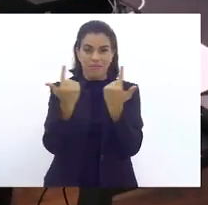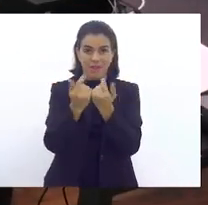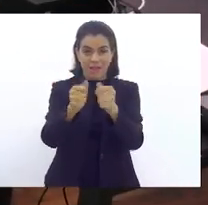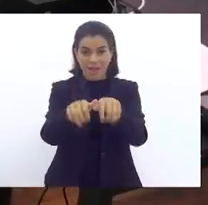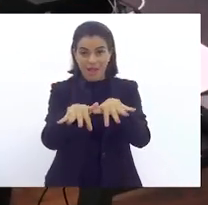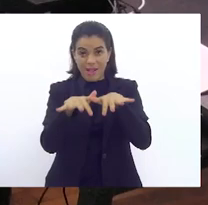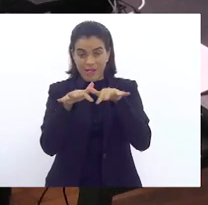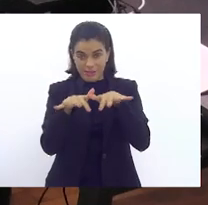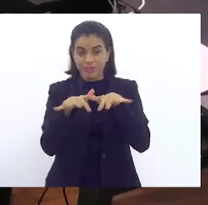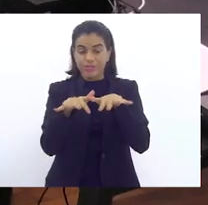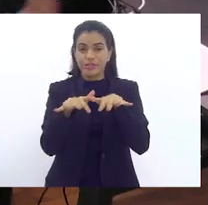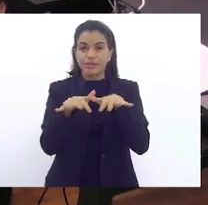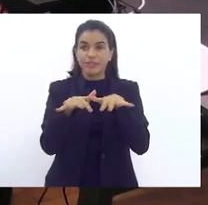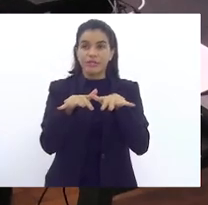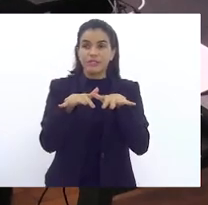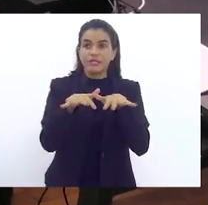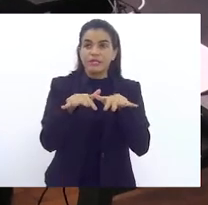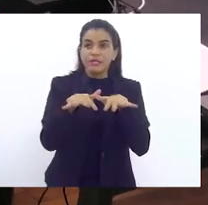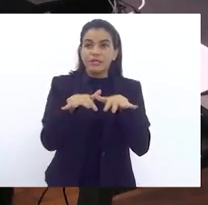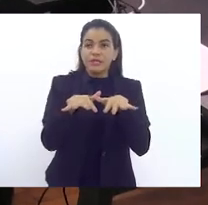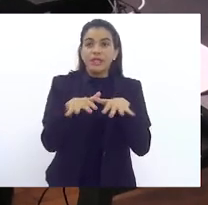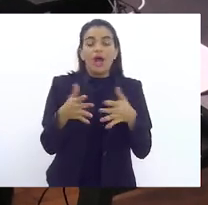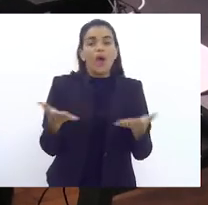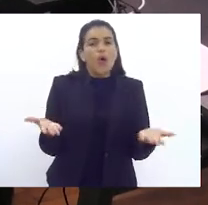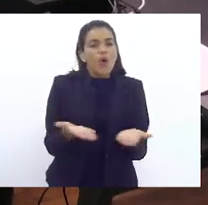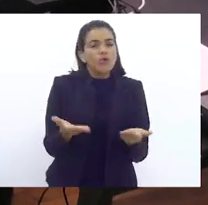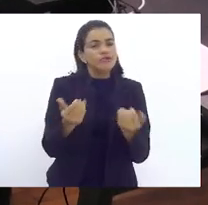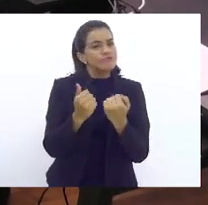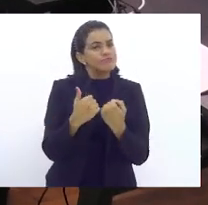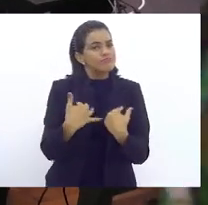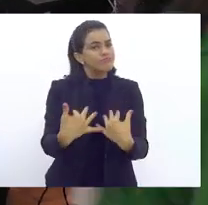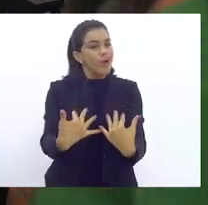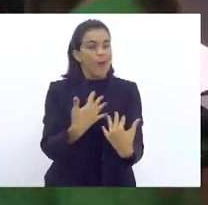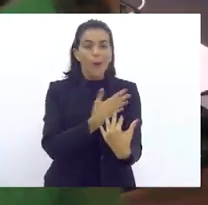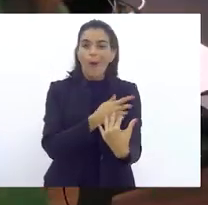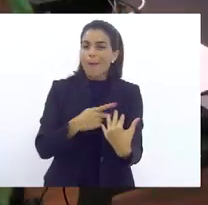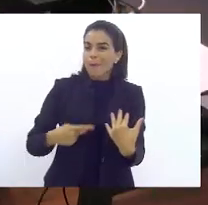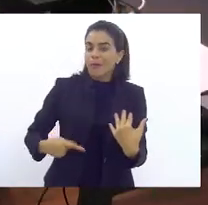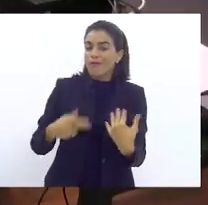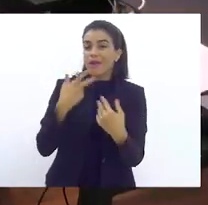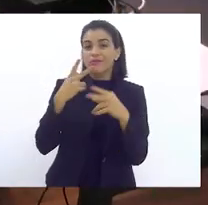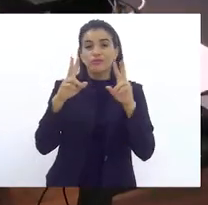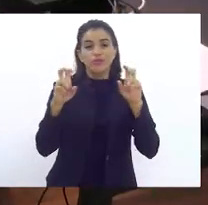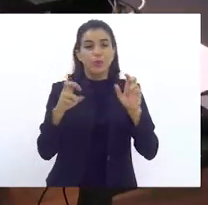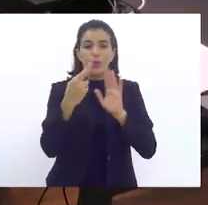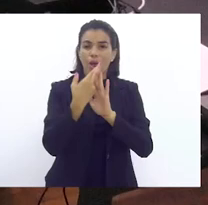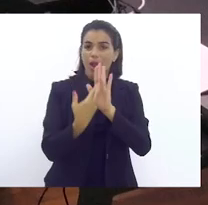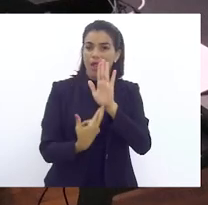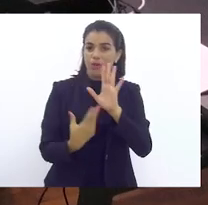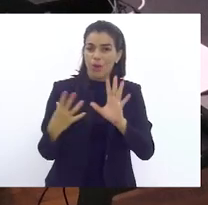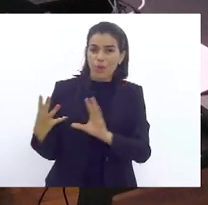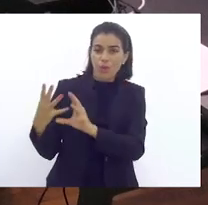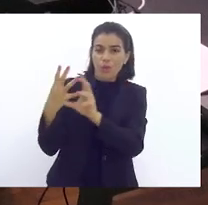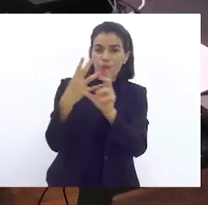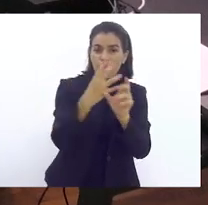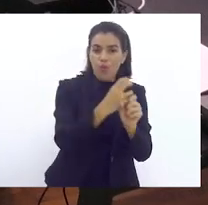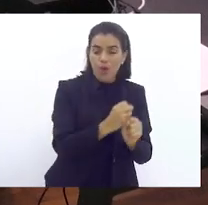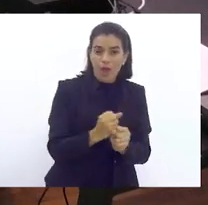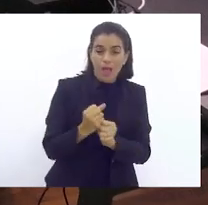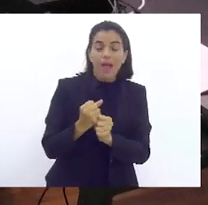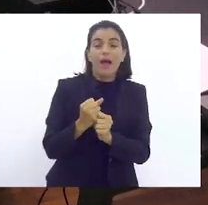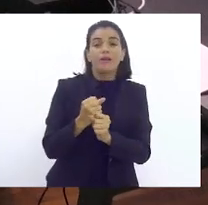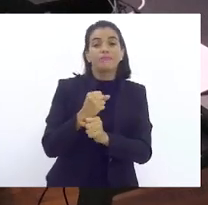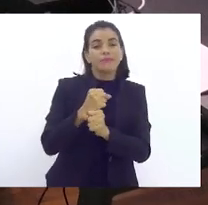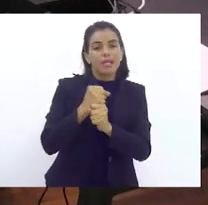e eh essa audiência pública tratará da apresentação do relatório anual da comissão de